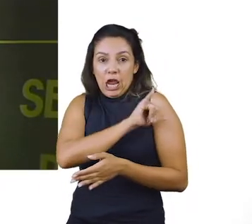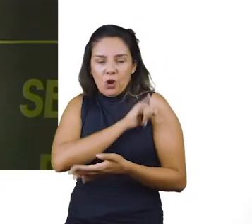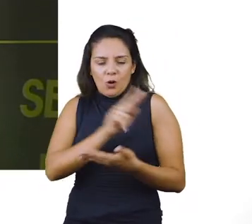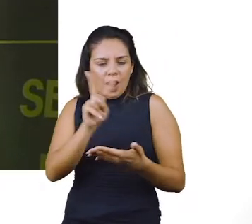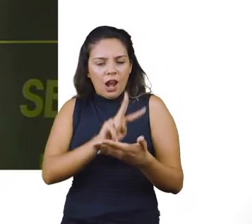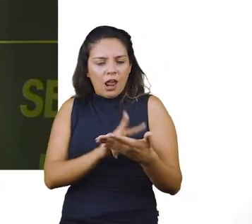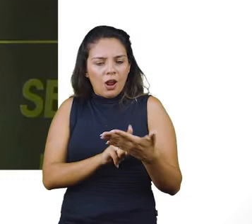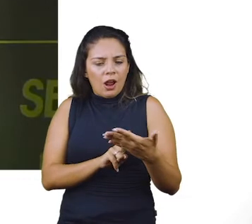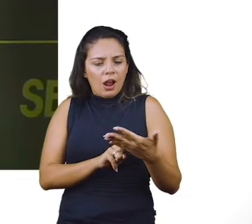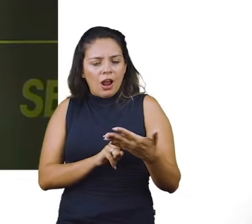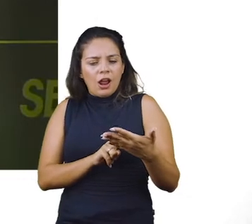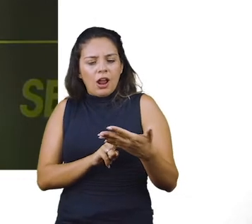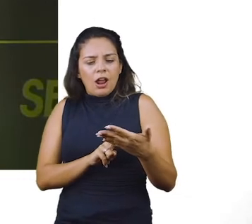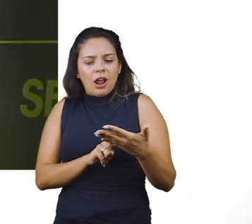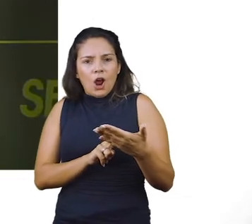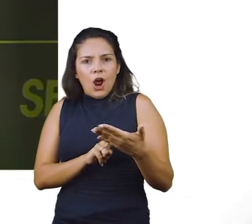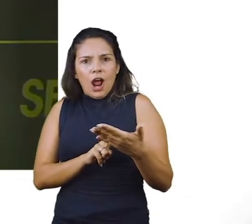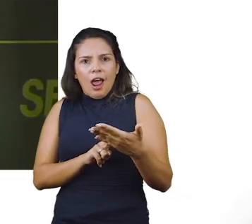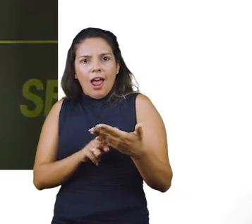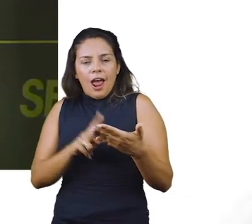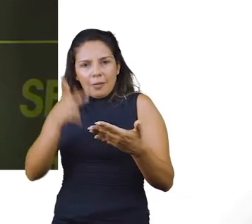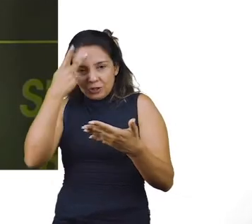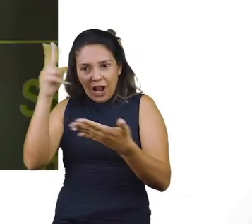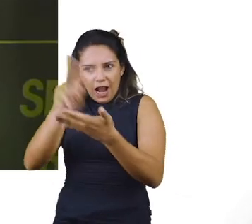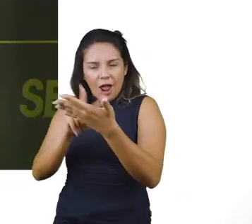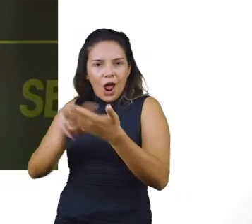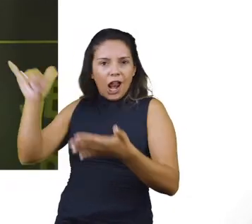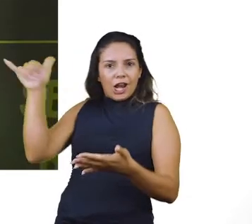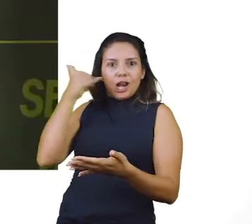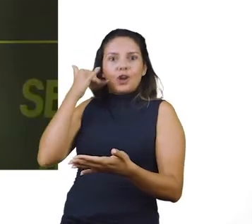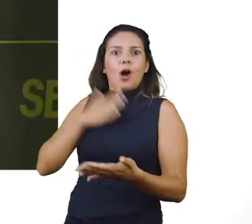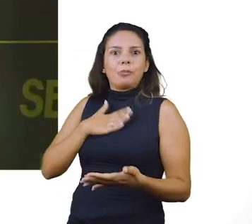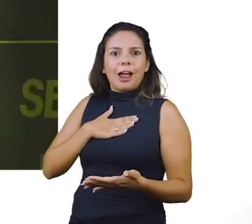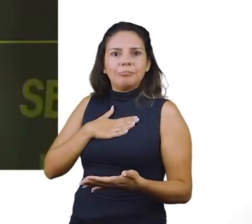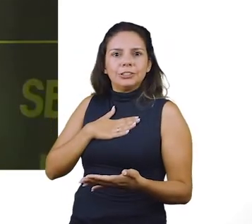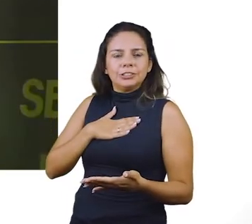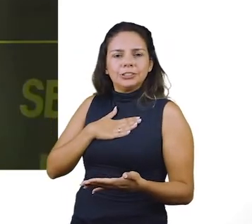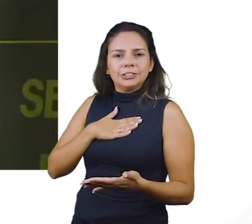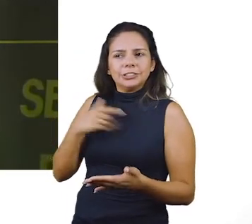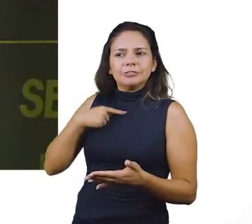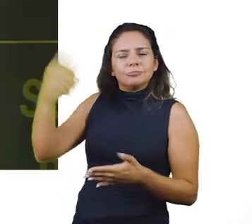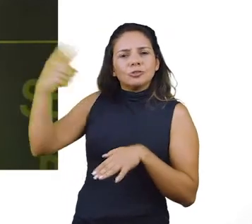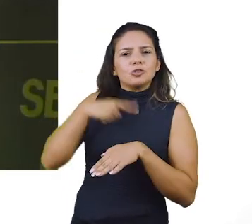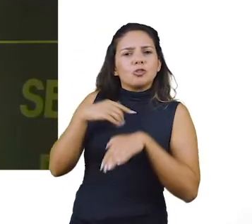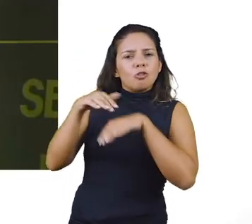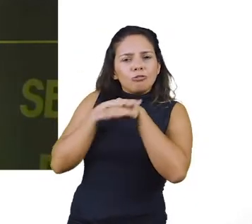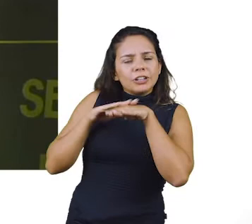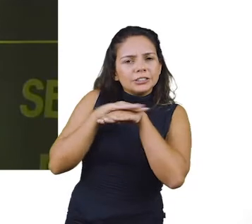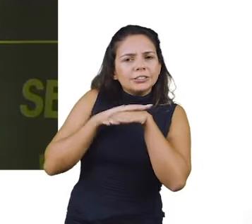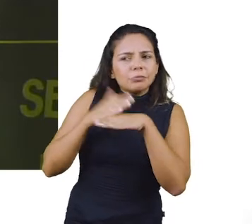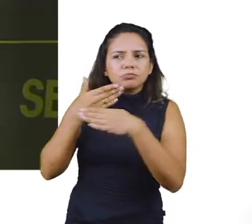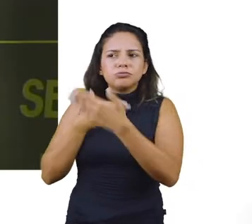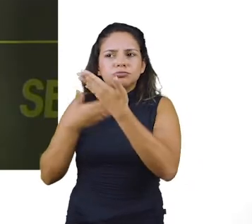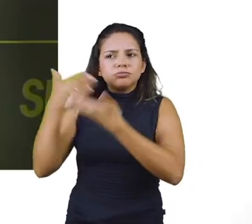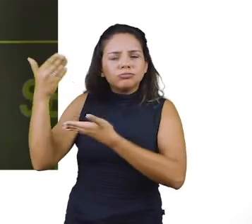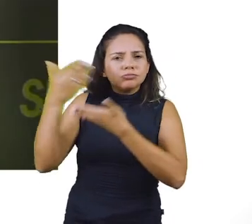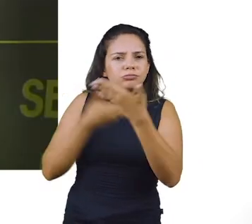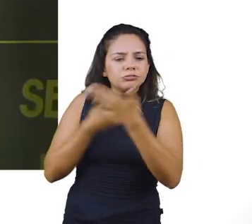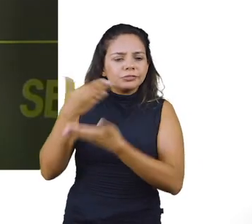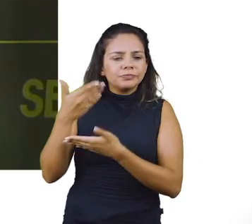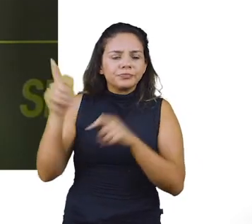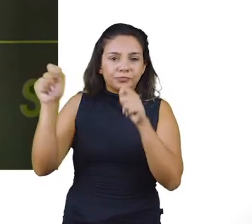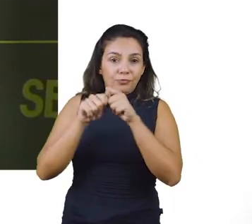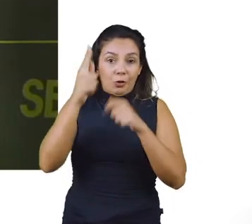a gente ficou se conhecendo, nos entendemos muito bem. E ele fez, primeiramente,